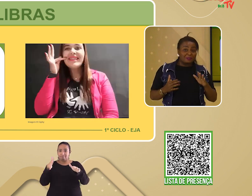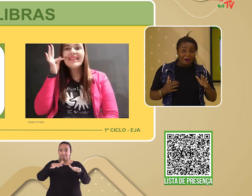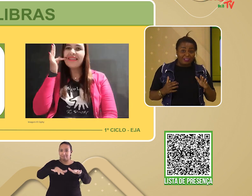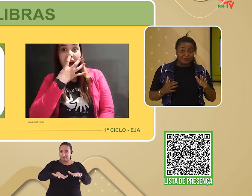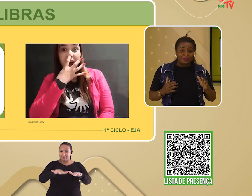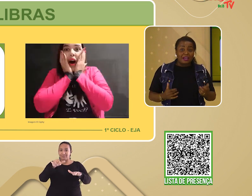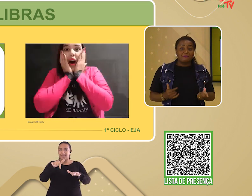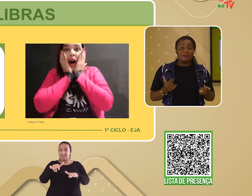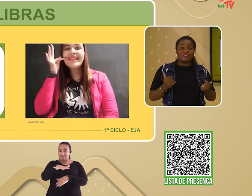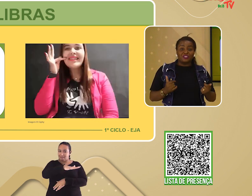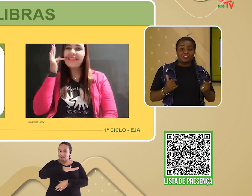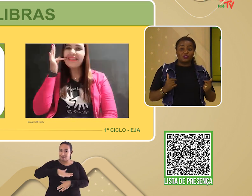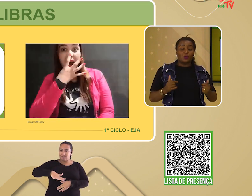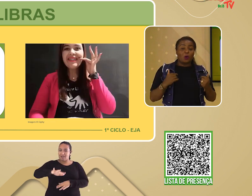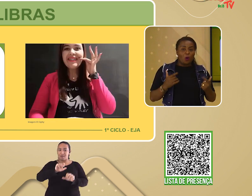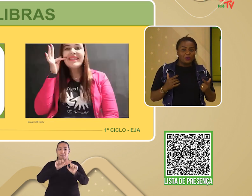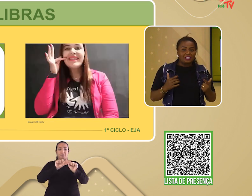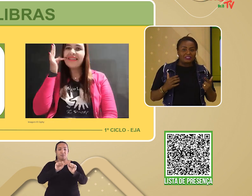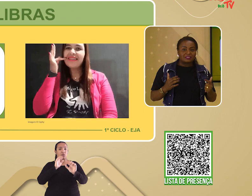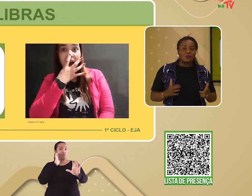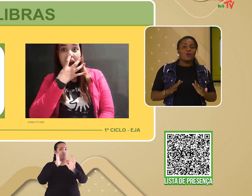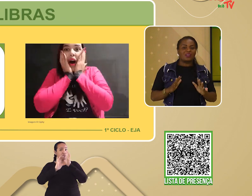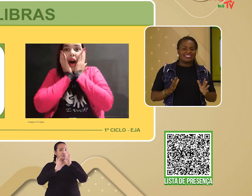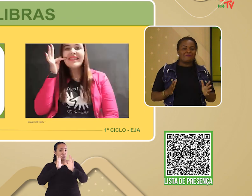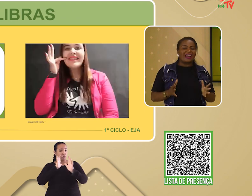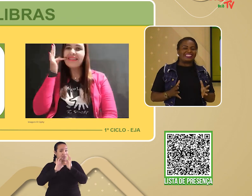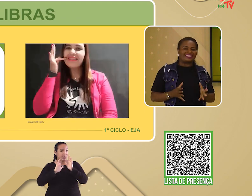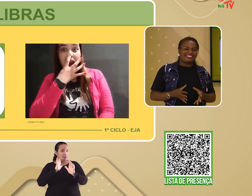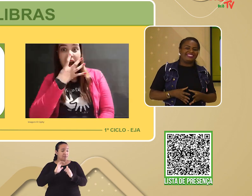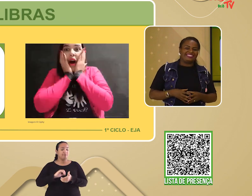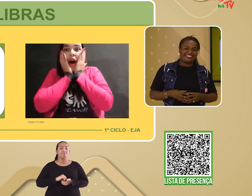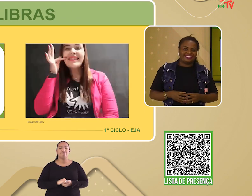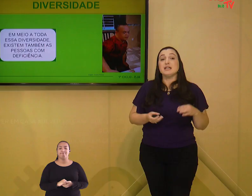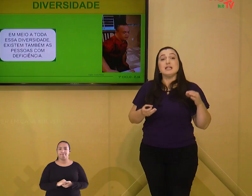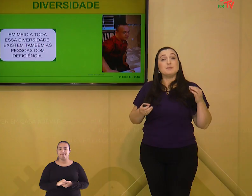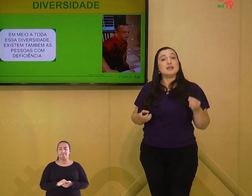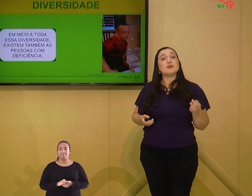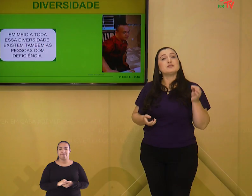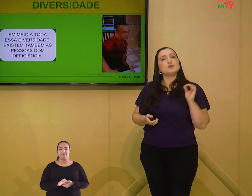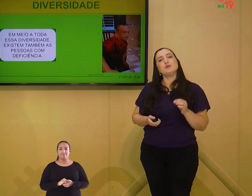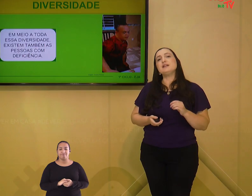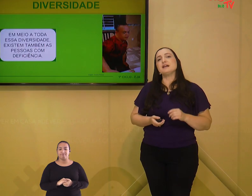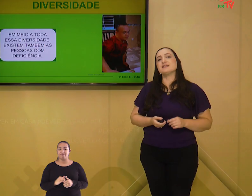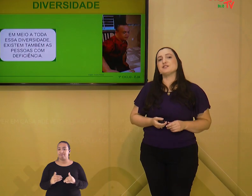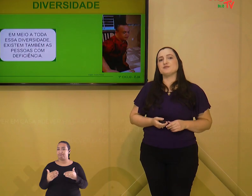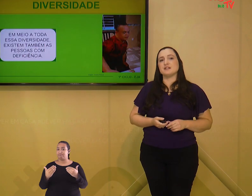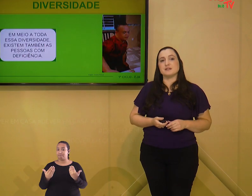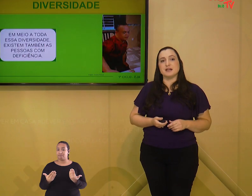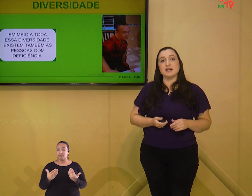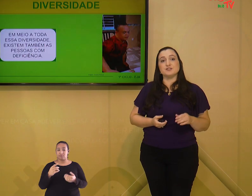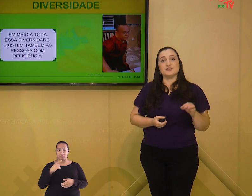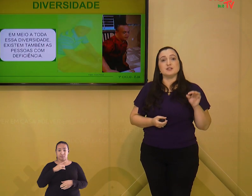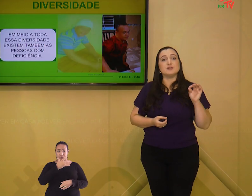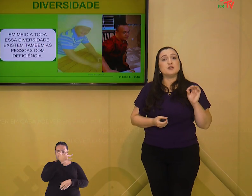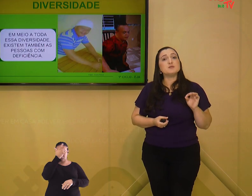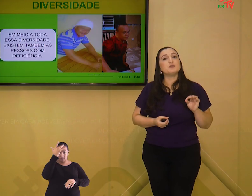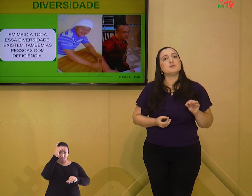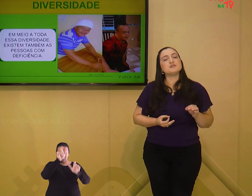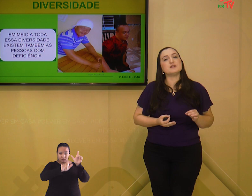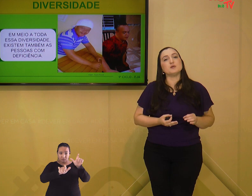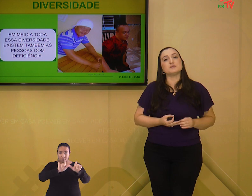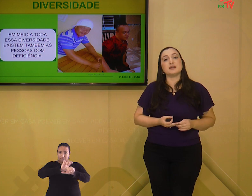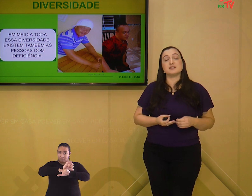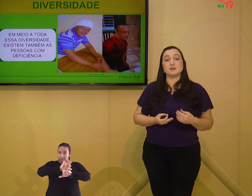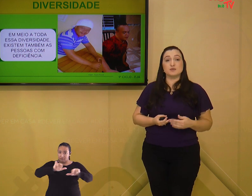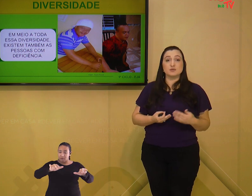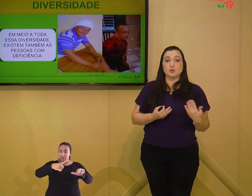nos espaços, permitindo a sua comunicação com as demais. Em meio a toda essa diversidade, nós